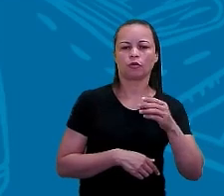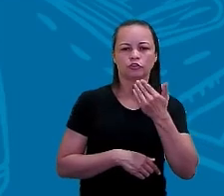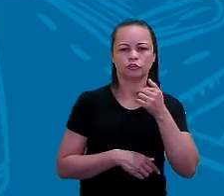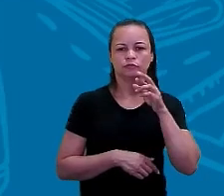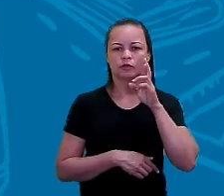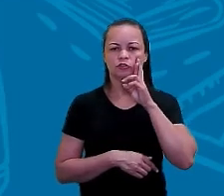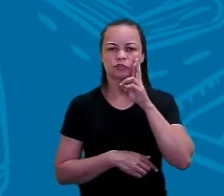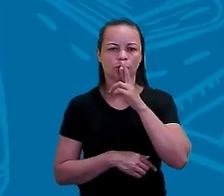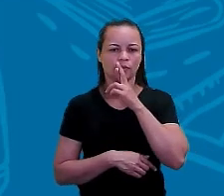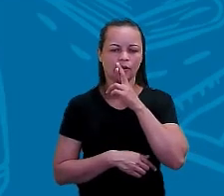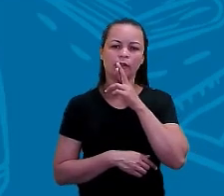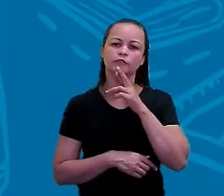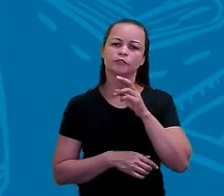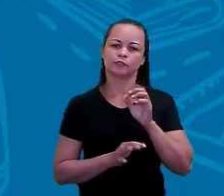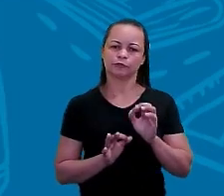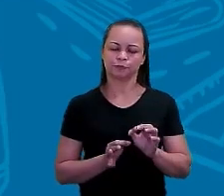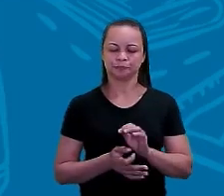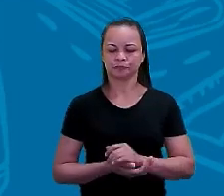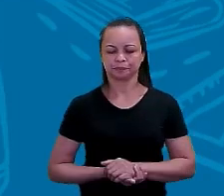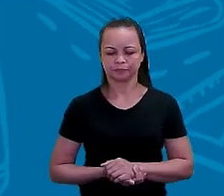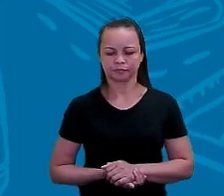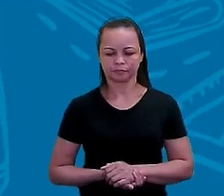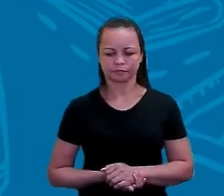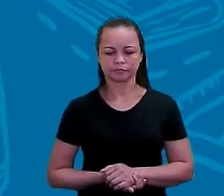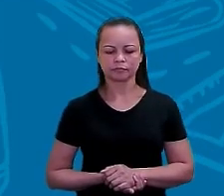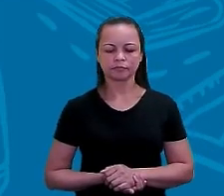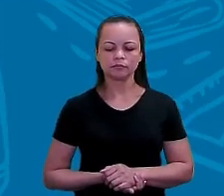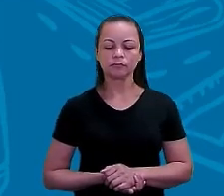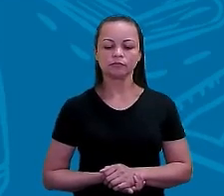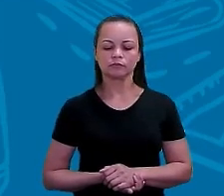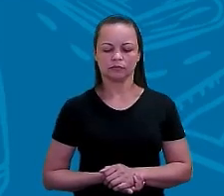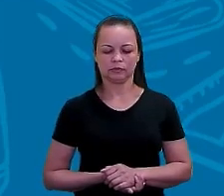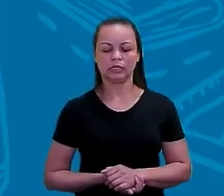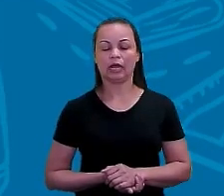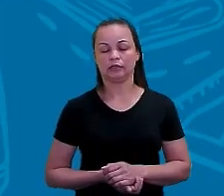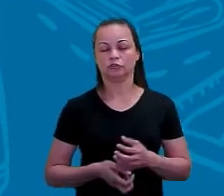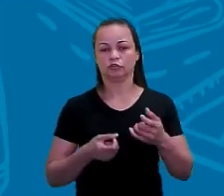digo did, porque é interrogativa negativa,